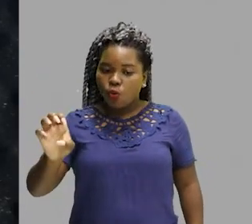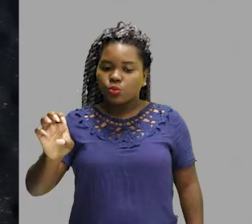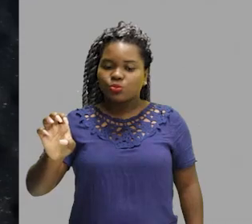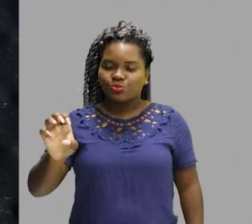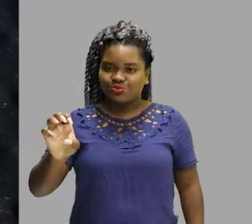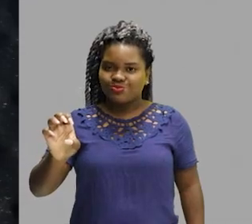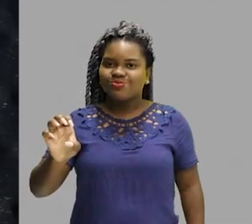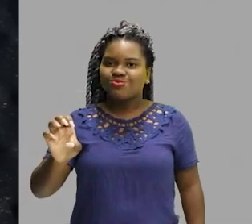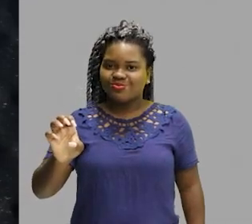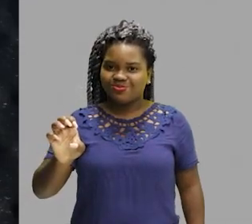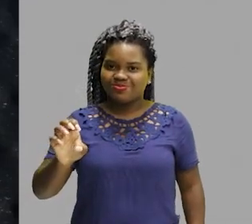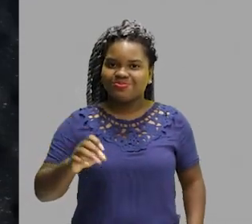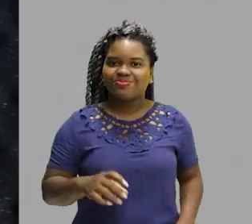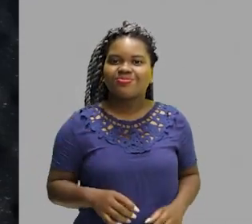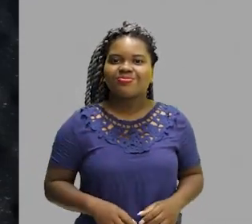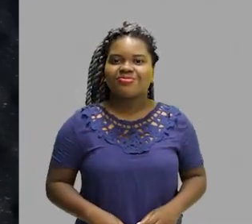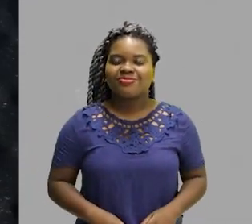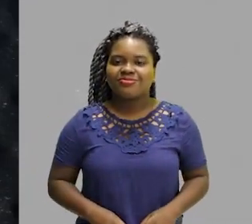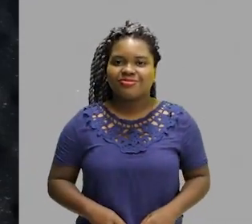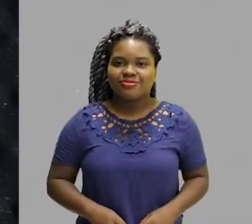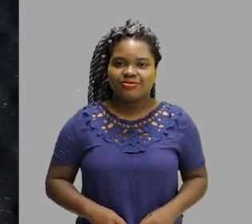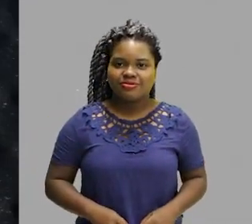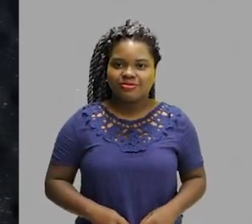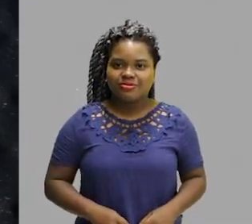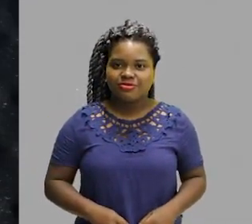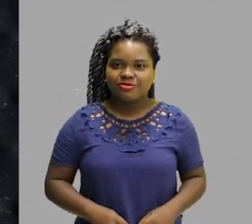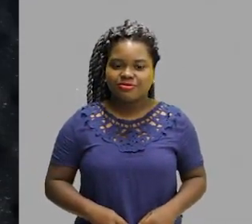de exaltação, tá certo?